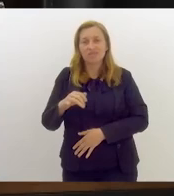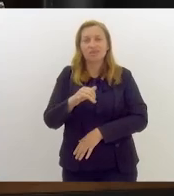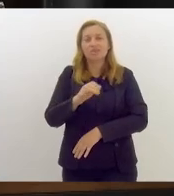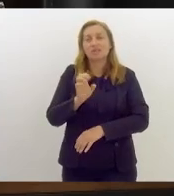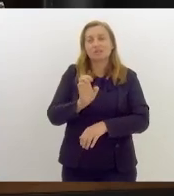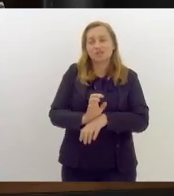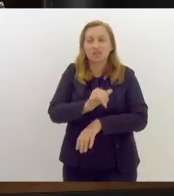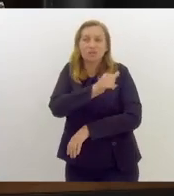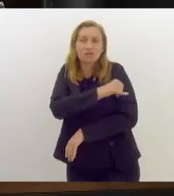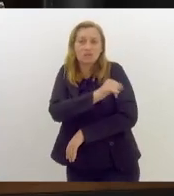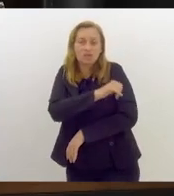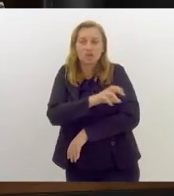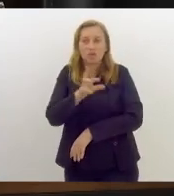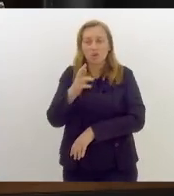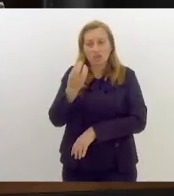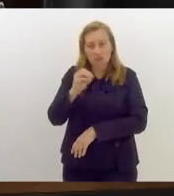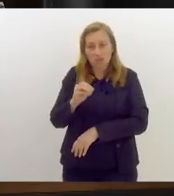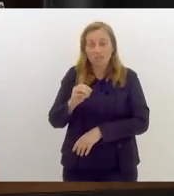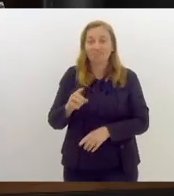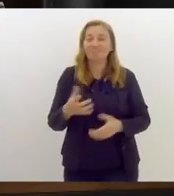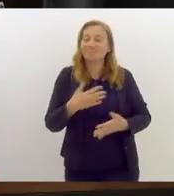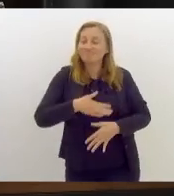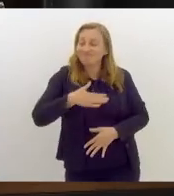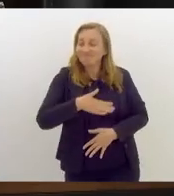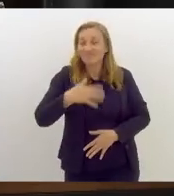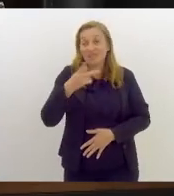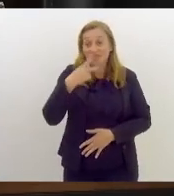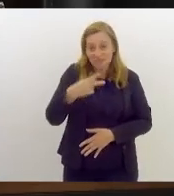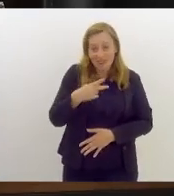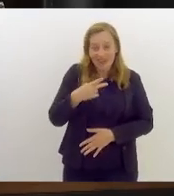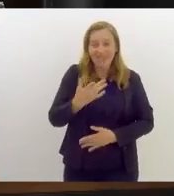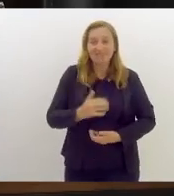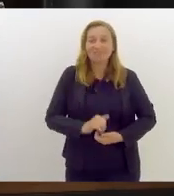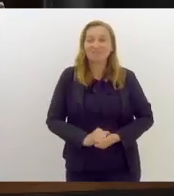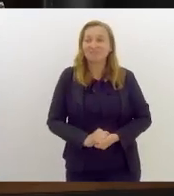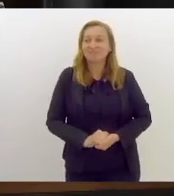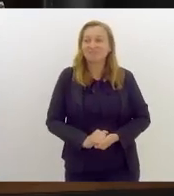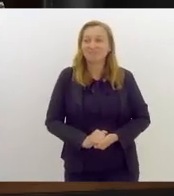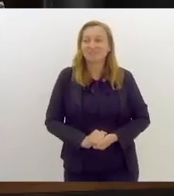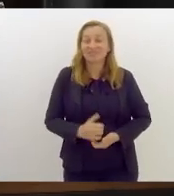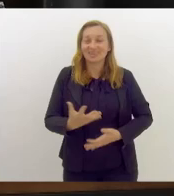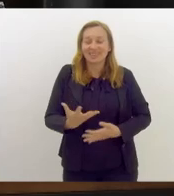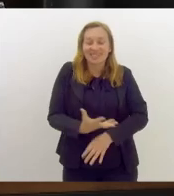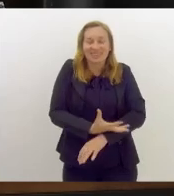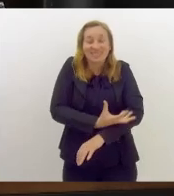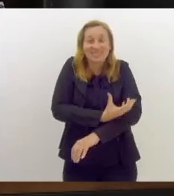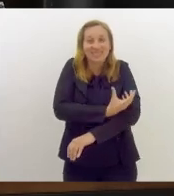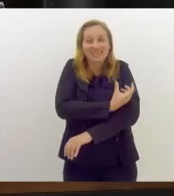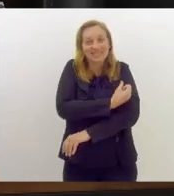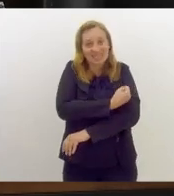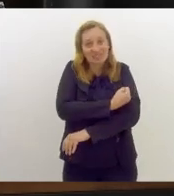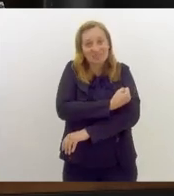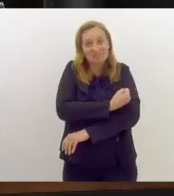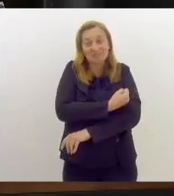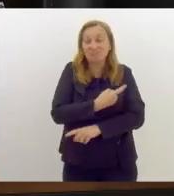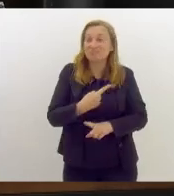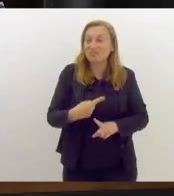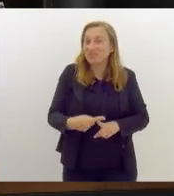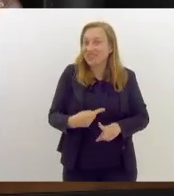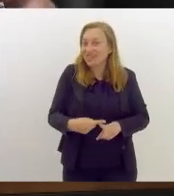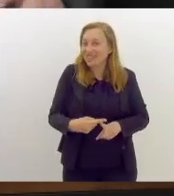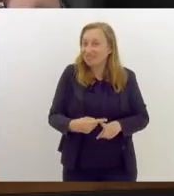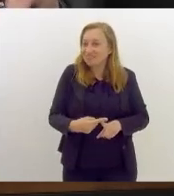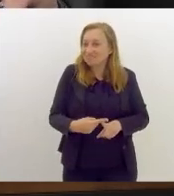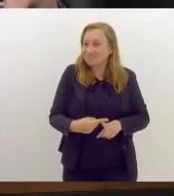Nascimento e gostaria de dizer de uma certa forma que até me emocionei porque